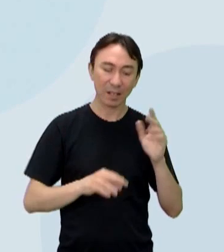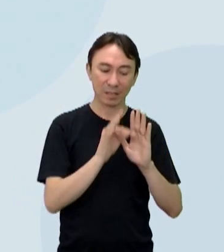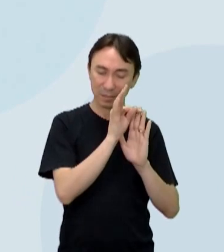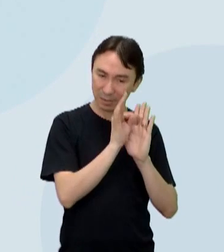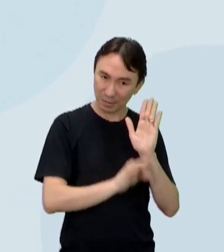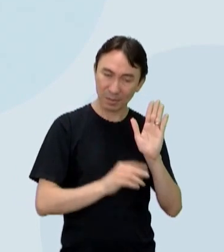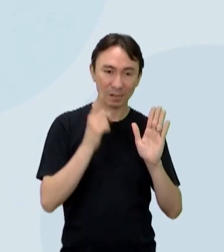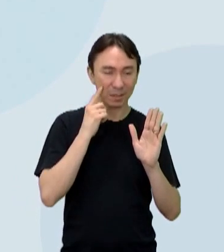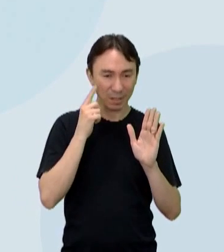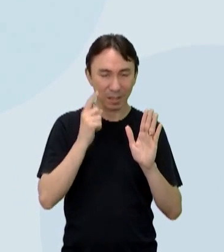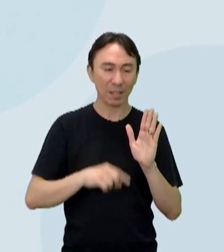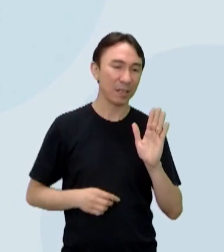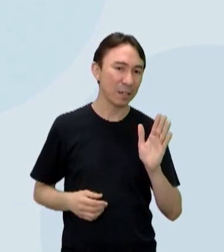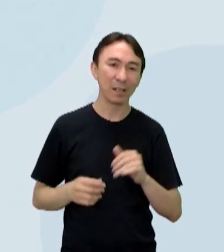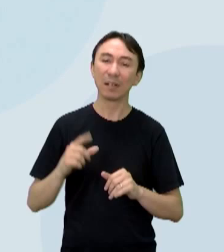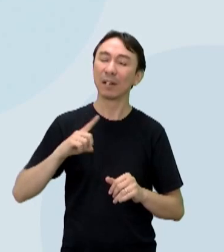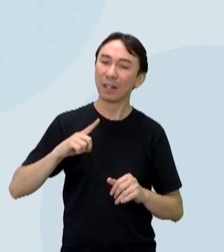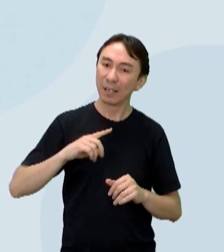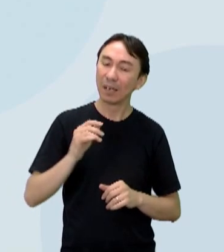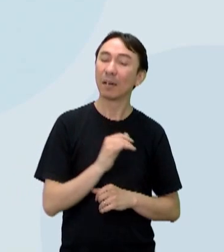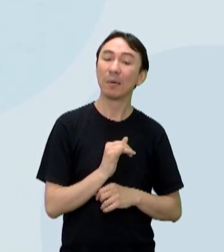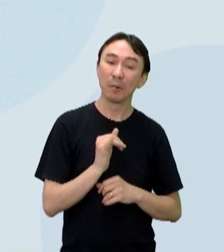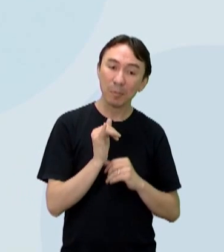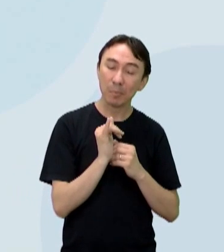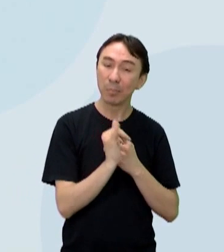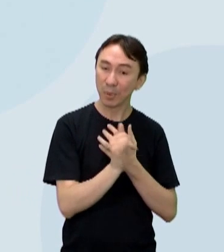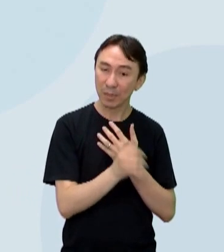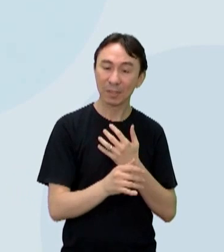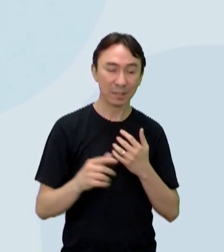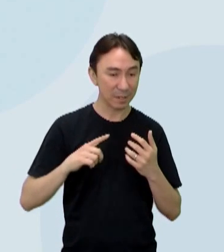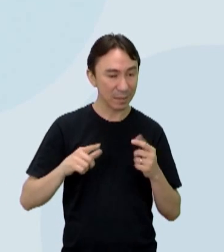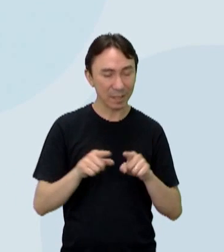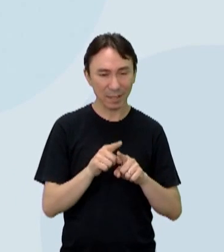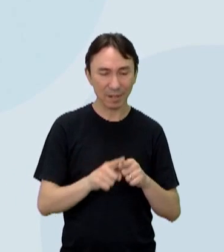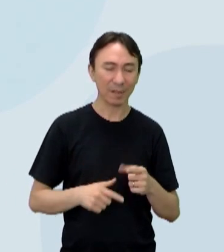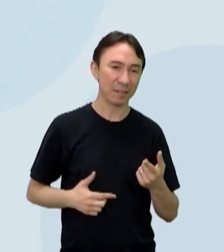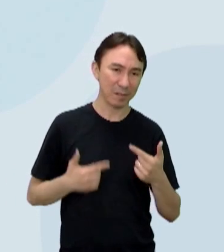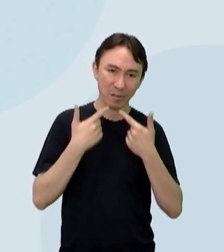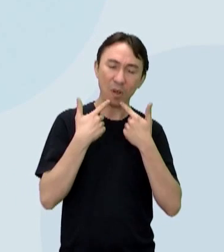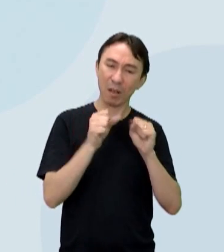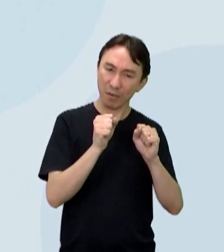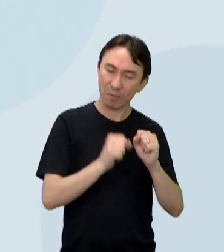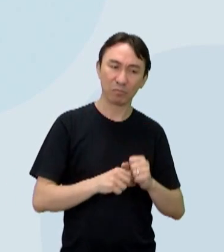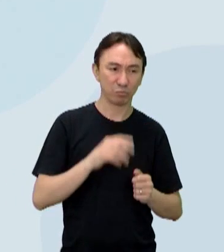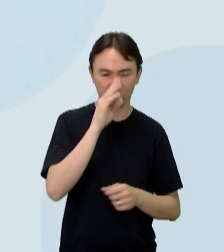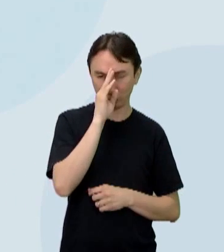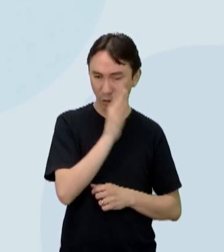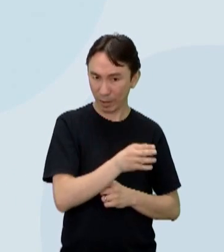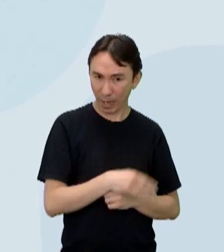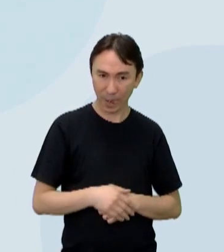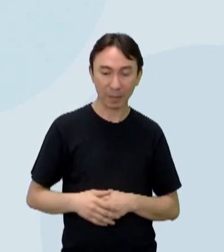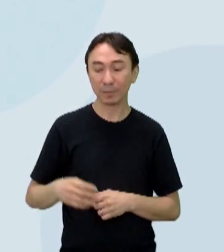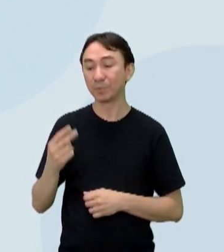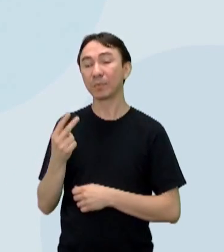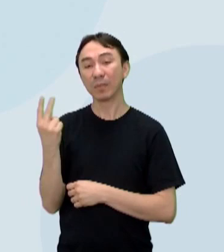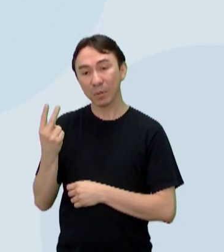prosa, linguagem formal e utiliza-se do discurso indireto. O segundo está escrito em quadrinhos, por meio do discurso